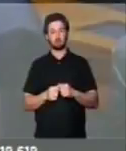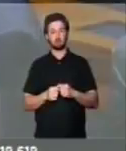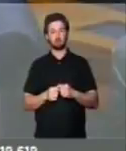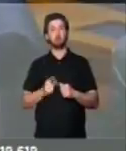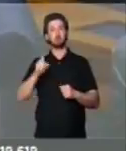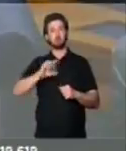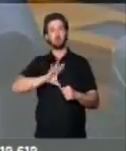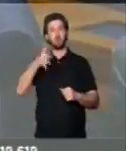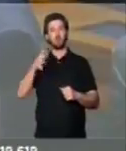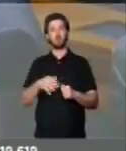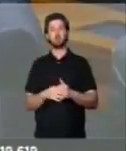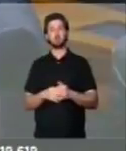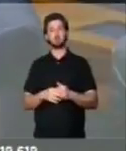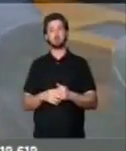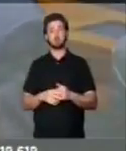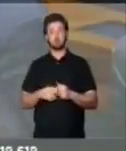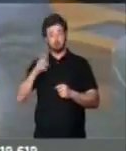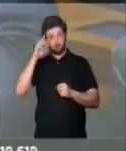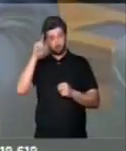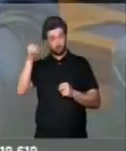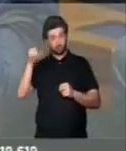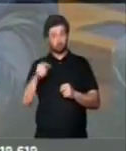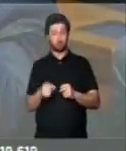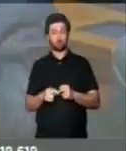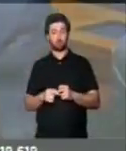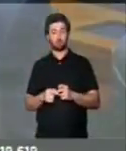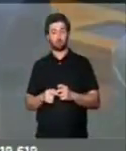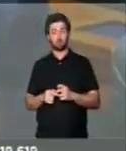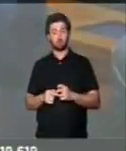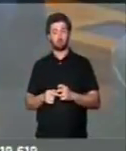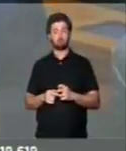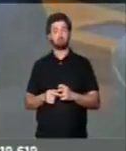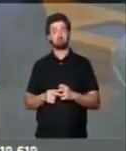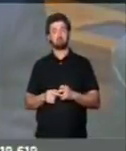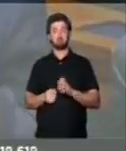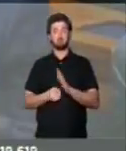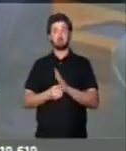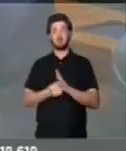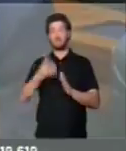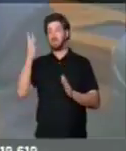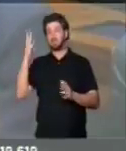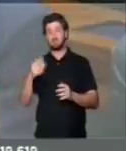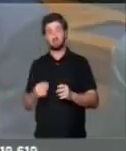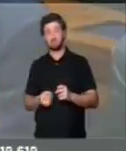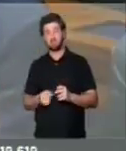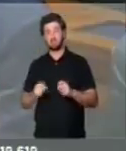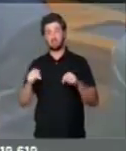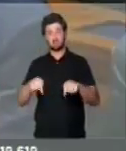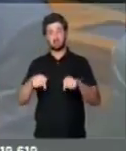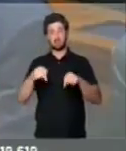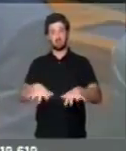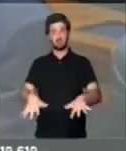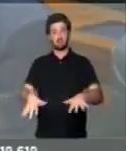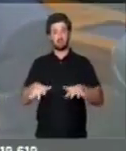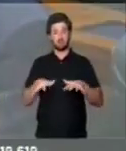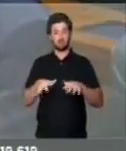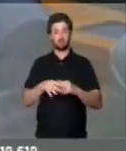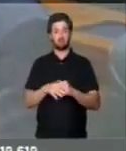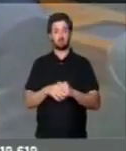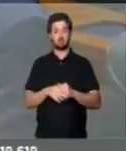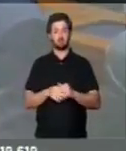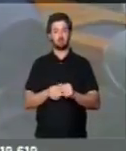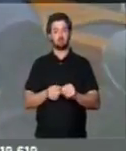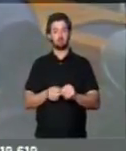é coragem. E Vossa Excelência, por algumas vezes, por diversas vezes nesse plenário, no